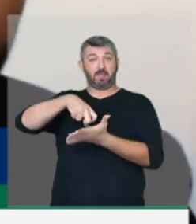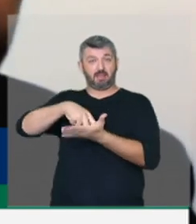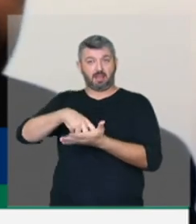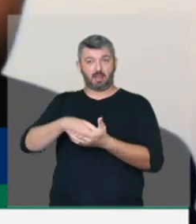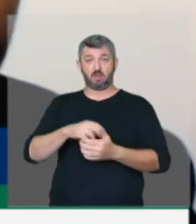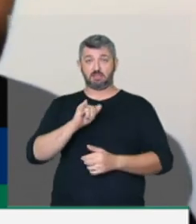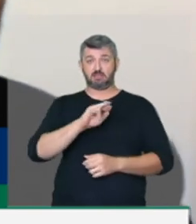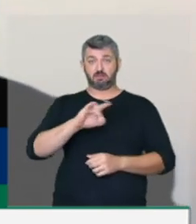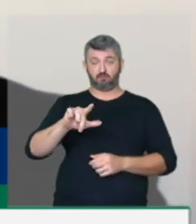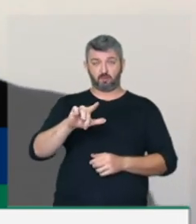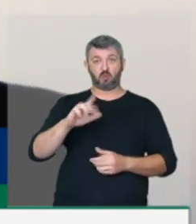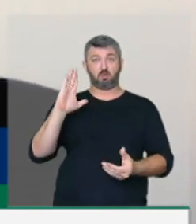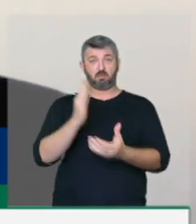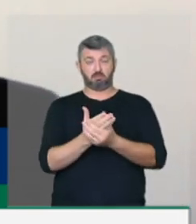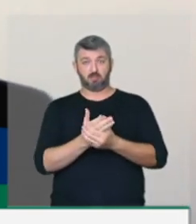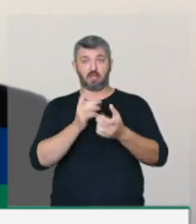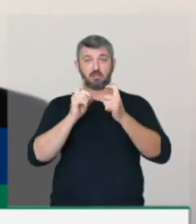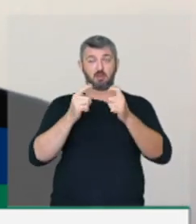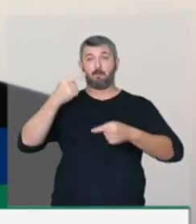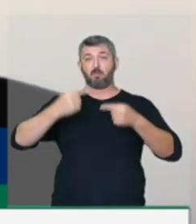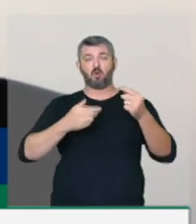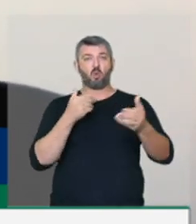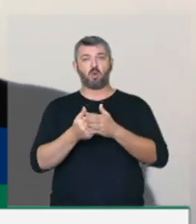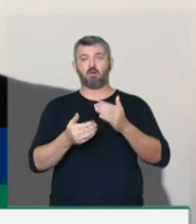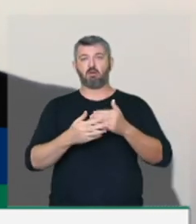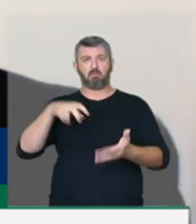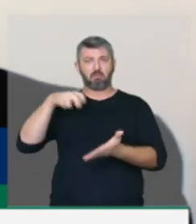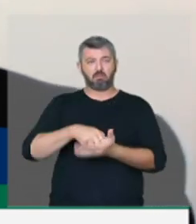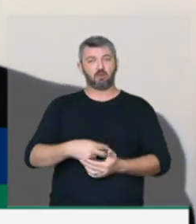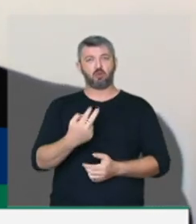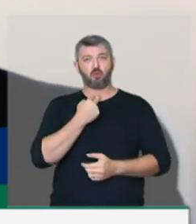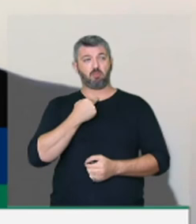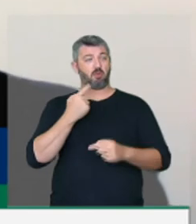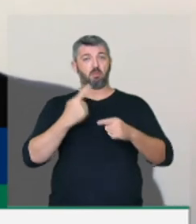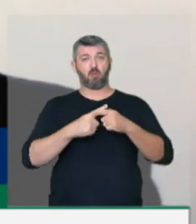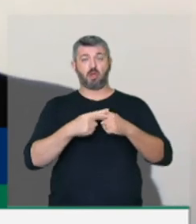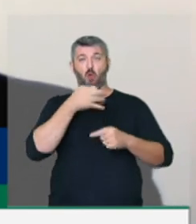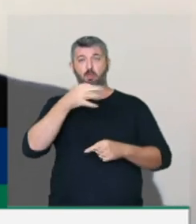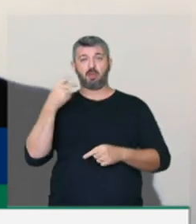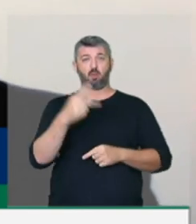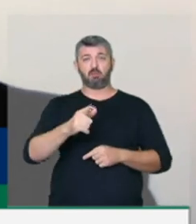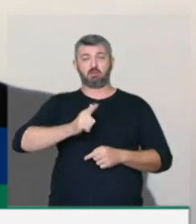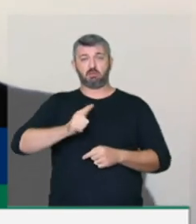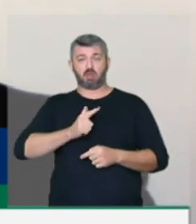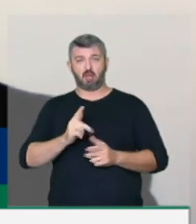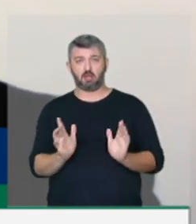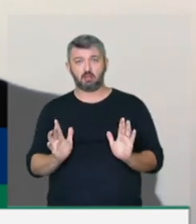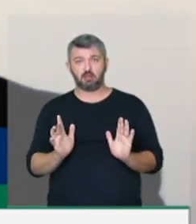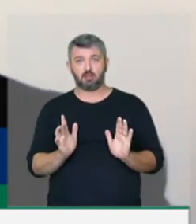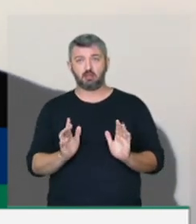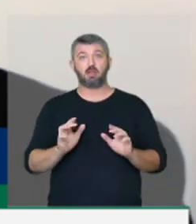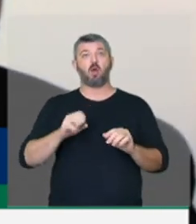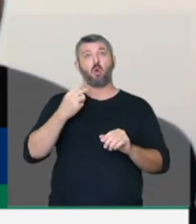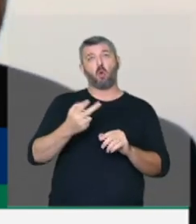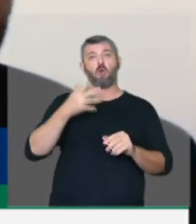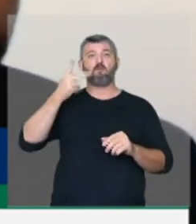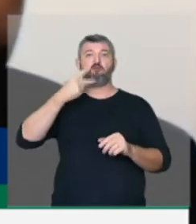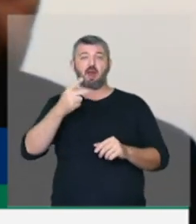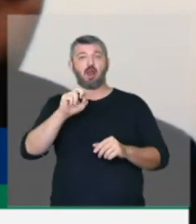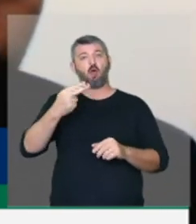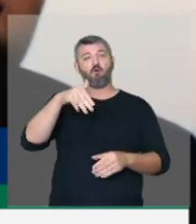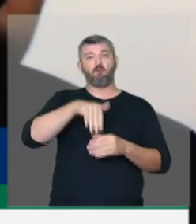civil, disciplinar ou política do parlamentar por suas opiniões, palavras e votos. Nesse momento, eu